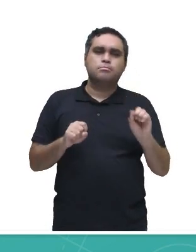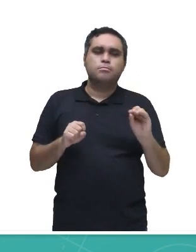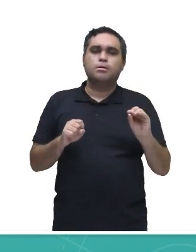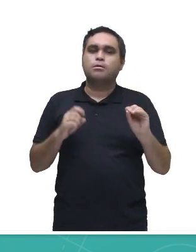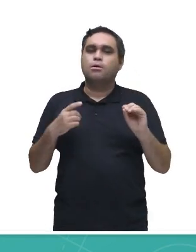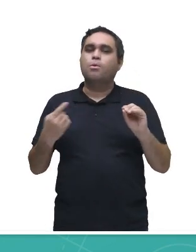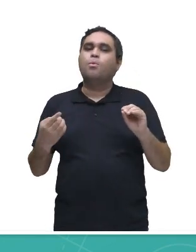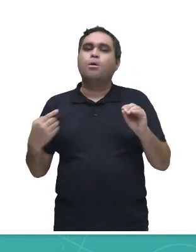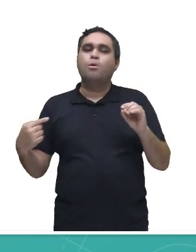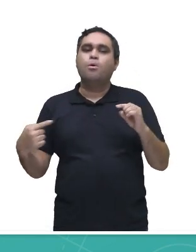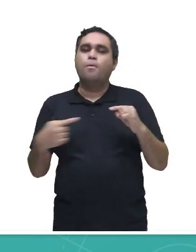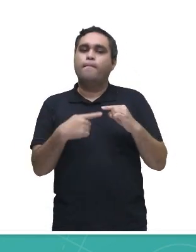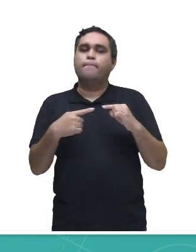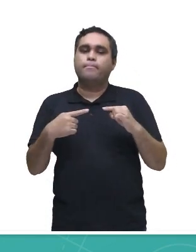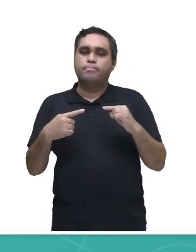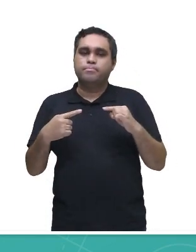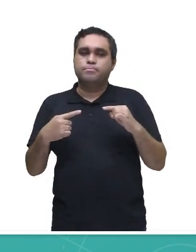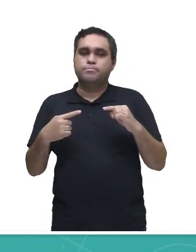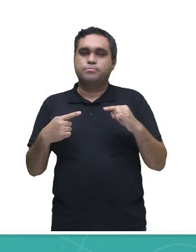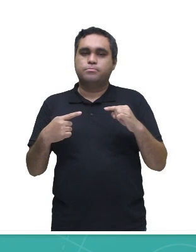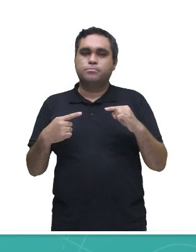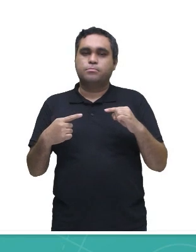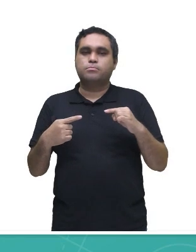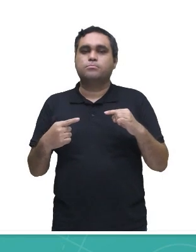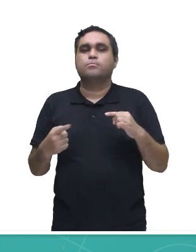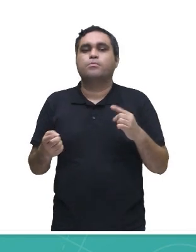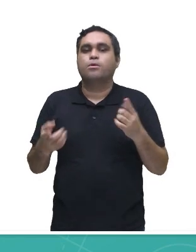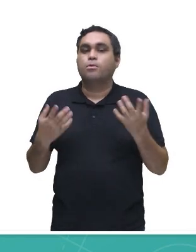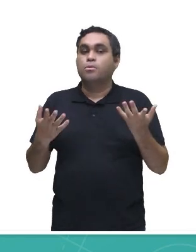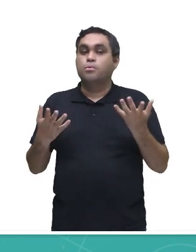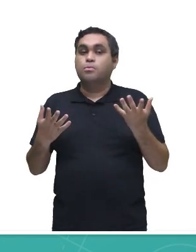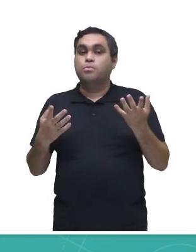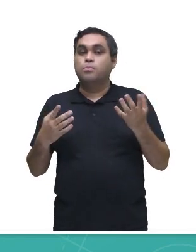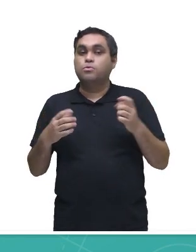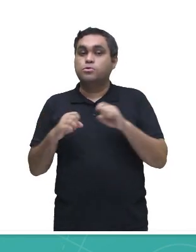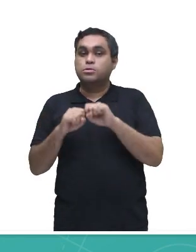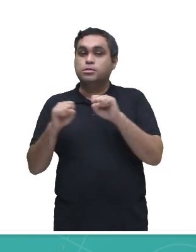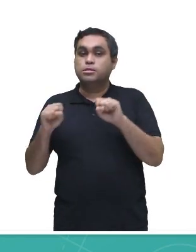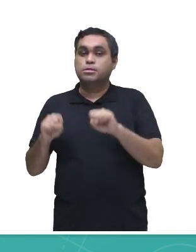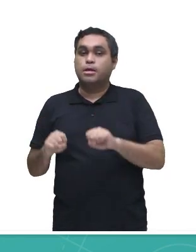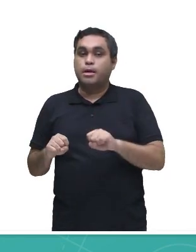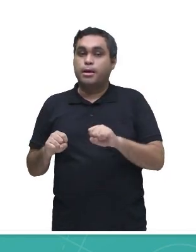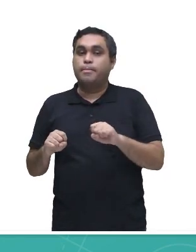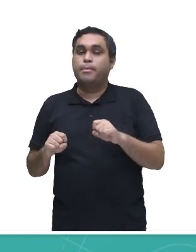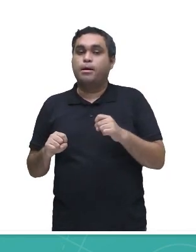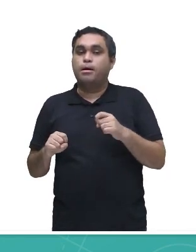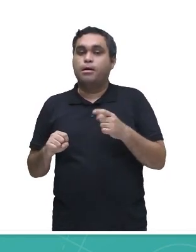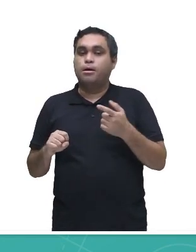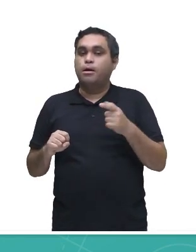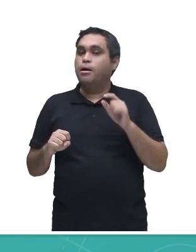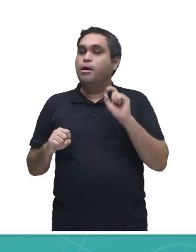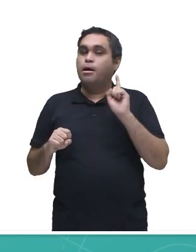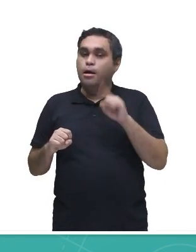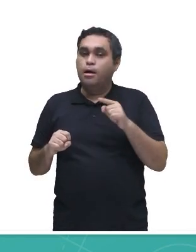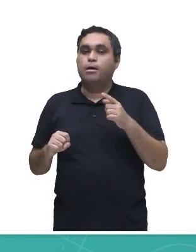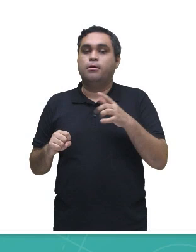aqui, traqueia, tecido respiratório, o sistema que está se falando aqui é o